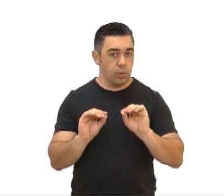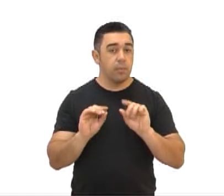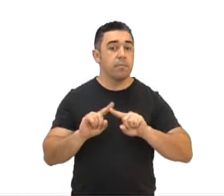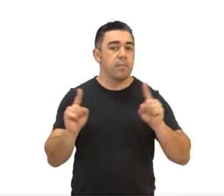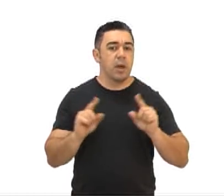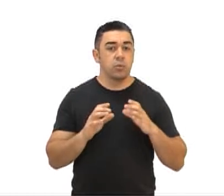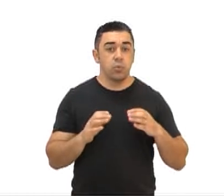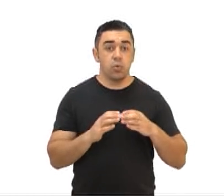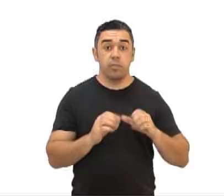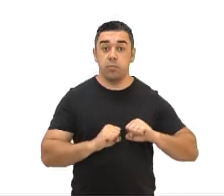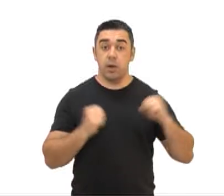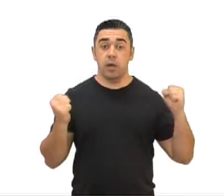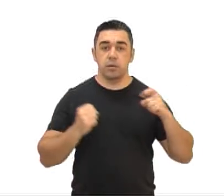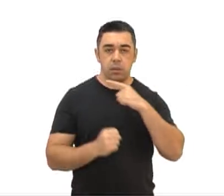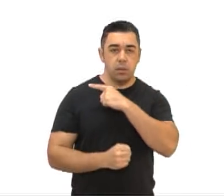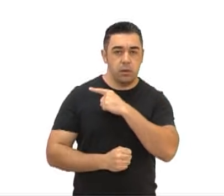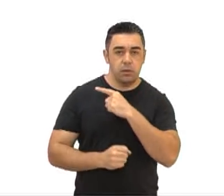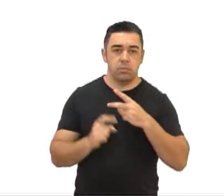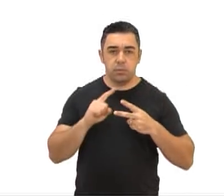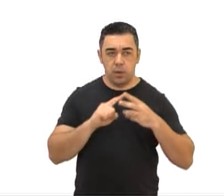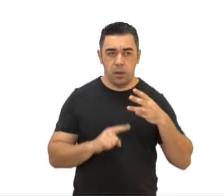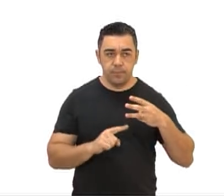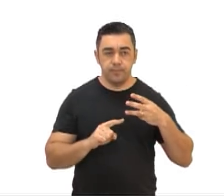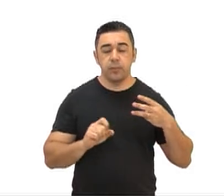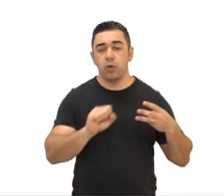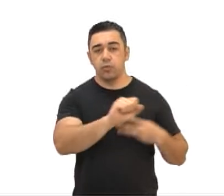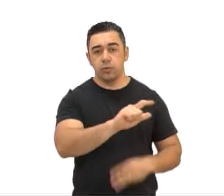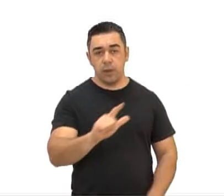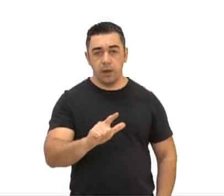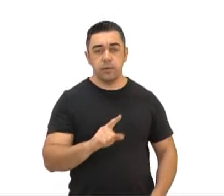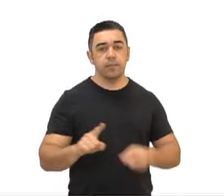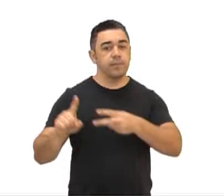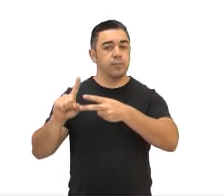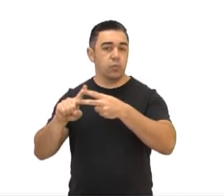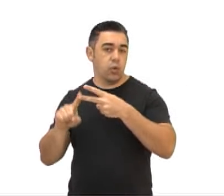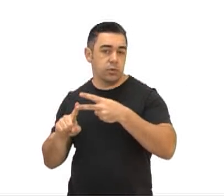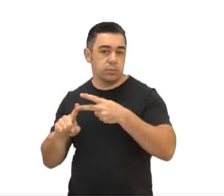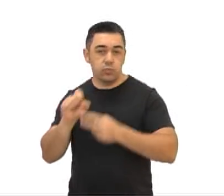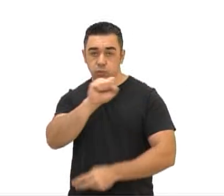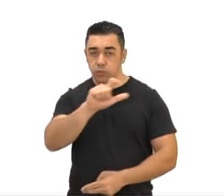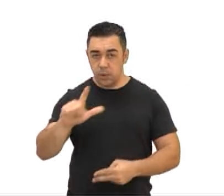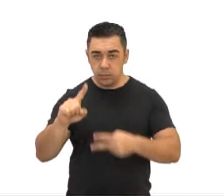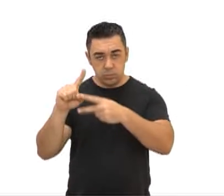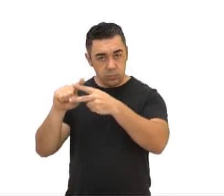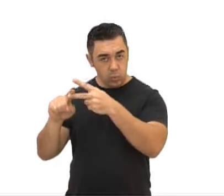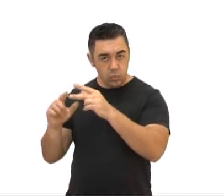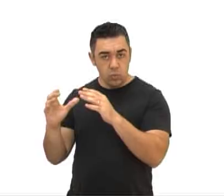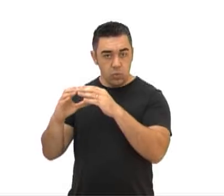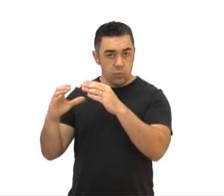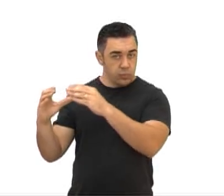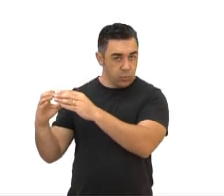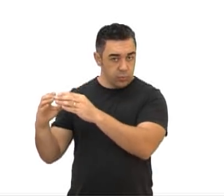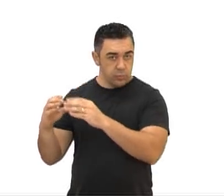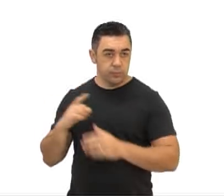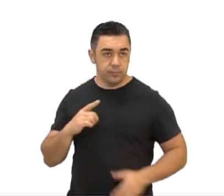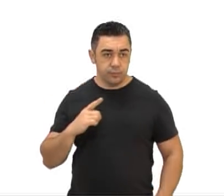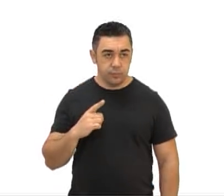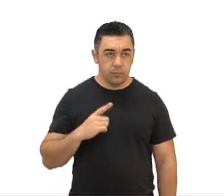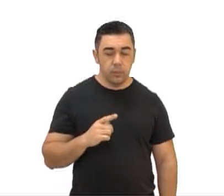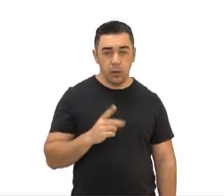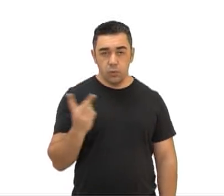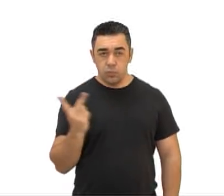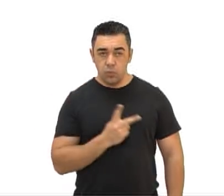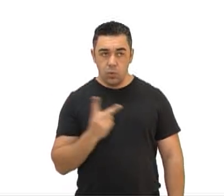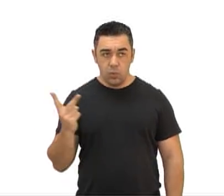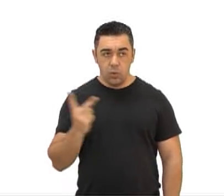são esses aqui na região sul. E na região sudeste, os dois principais ali grandes grupos, Tupi-Guarani e Gê.